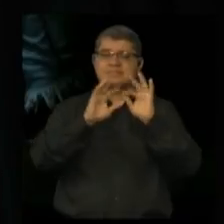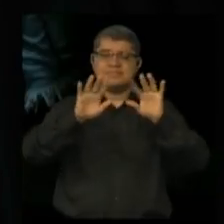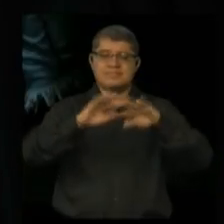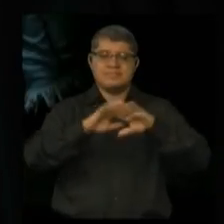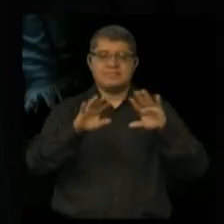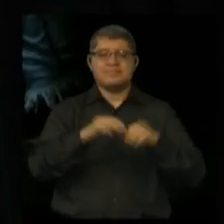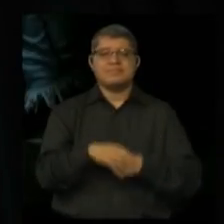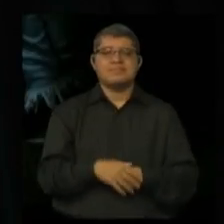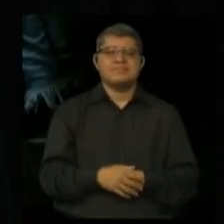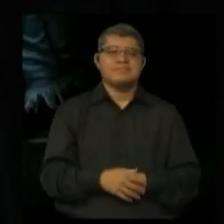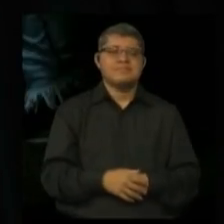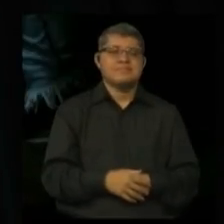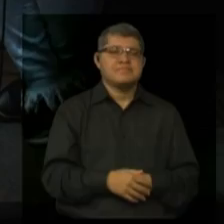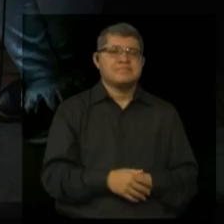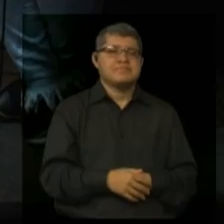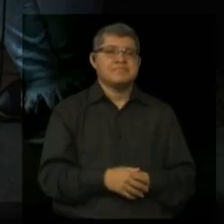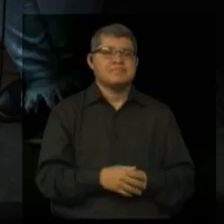sim.